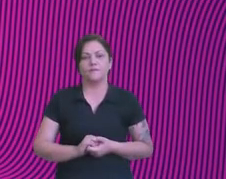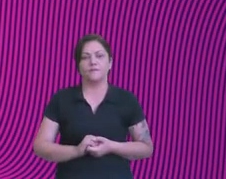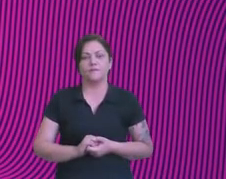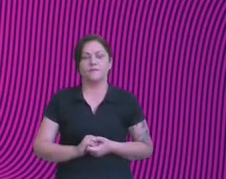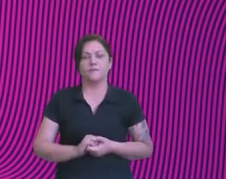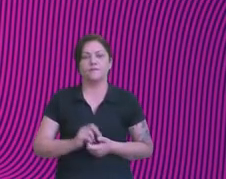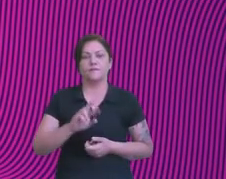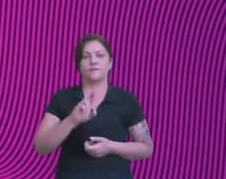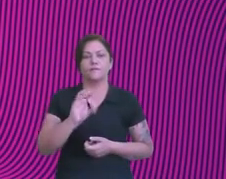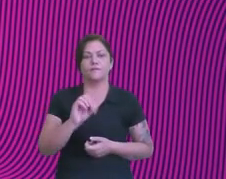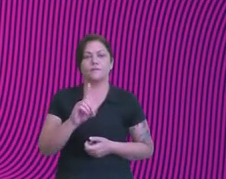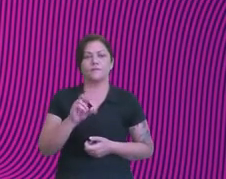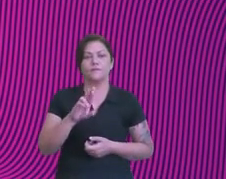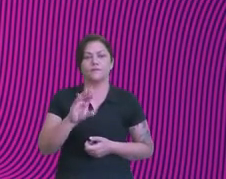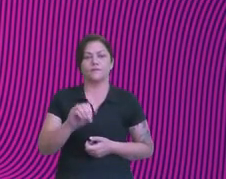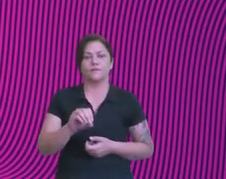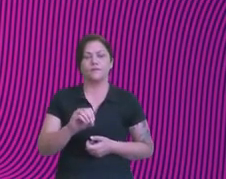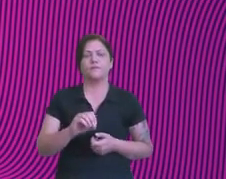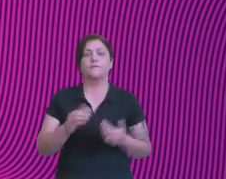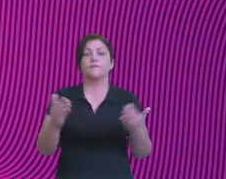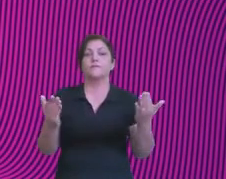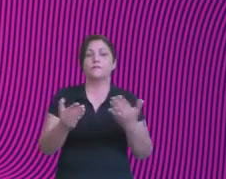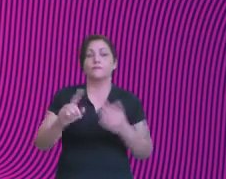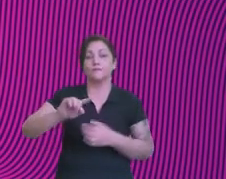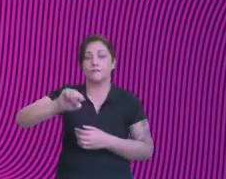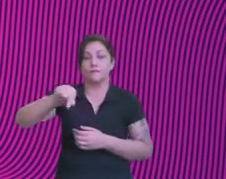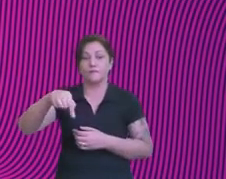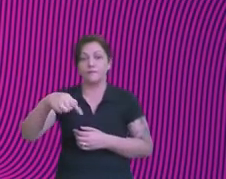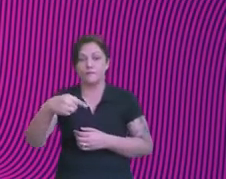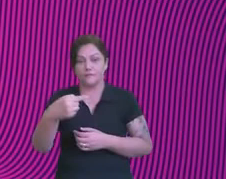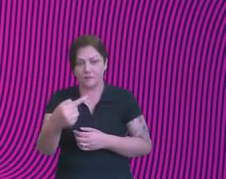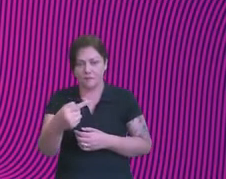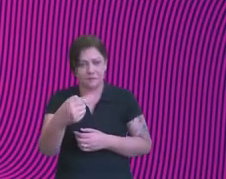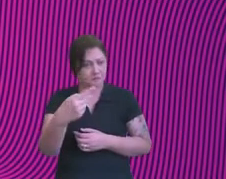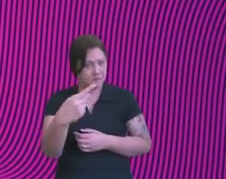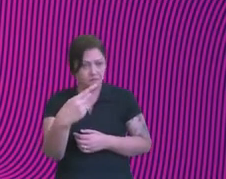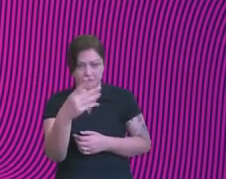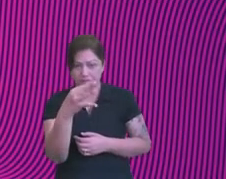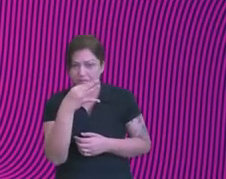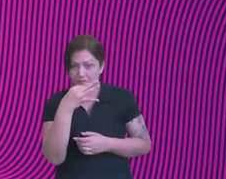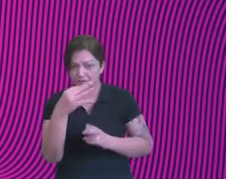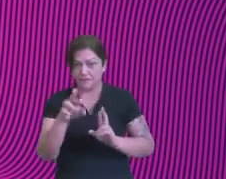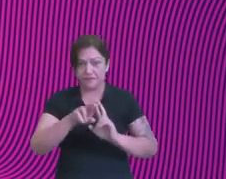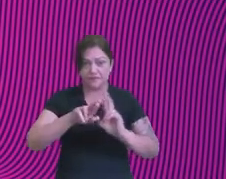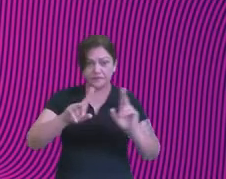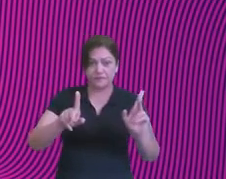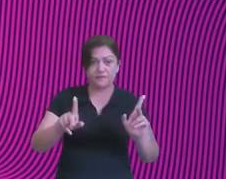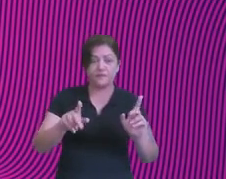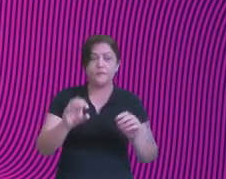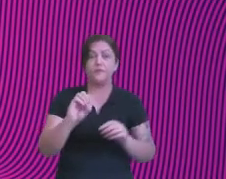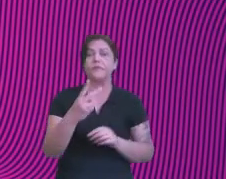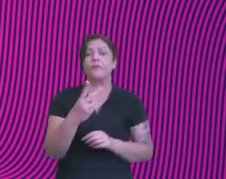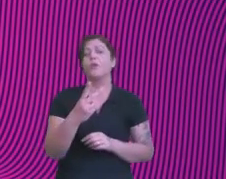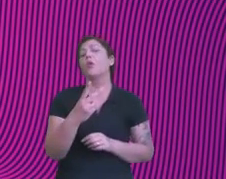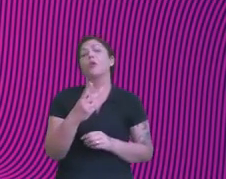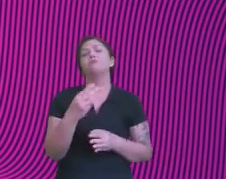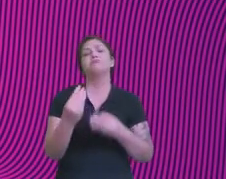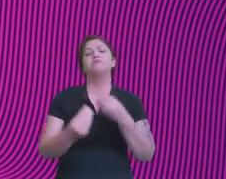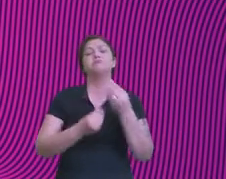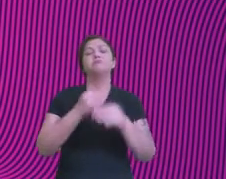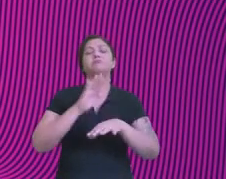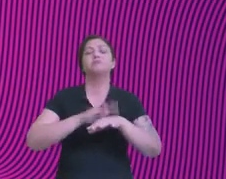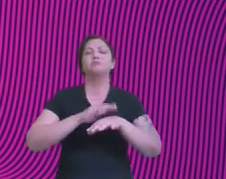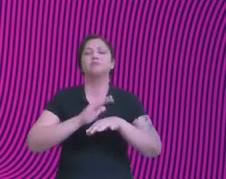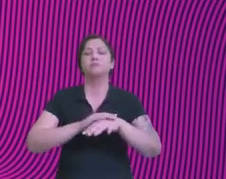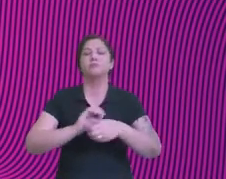Rodrigo, você teria outra abordagem? Preveria para depois desse tratamento que